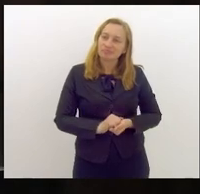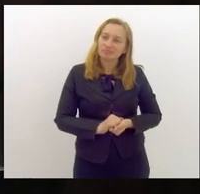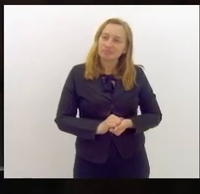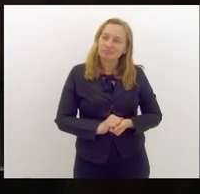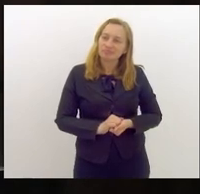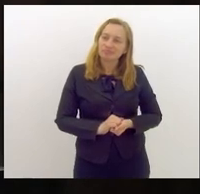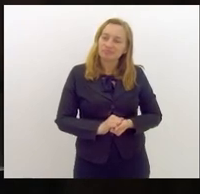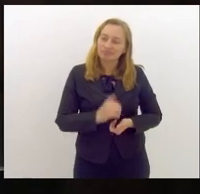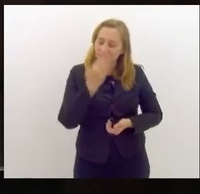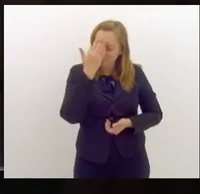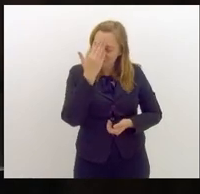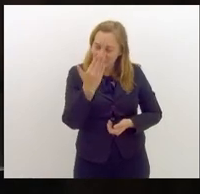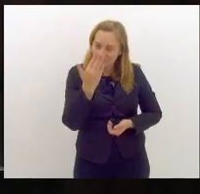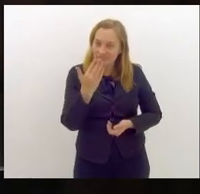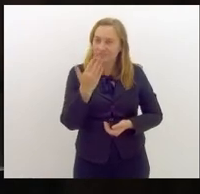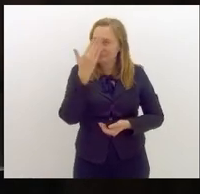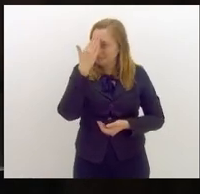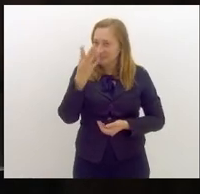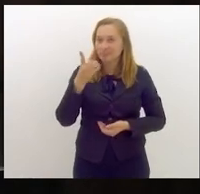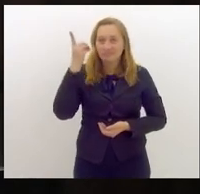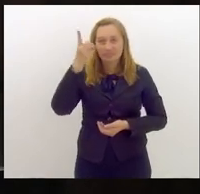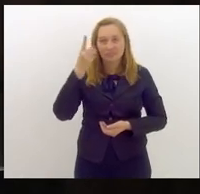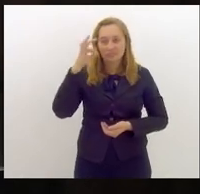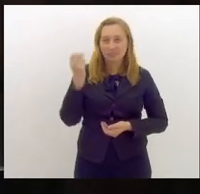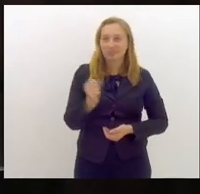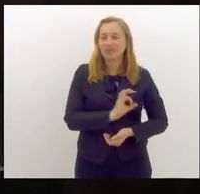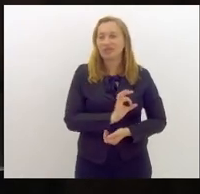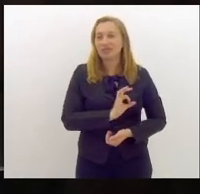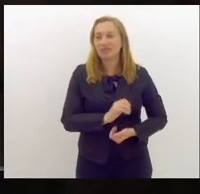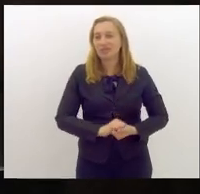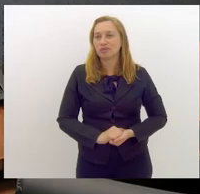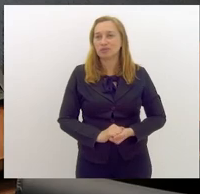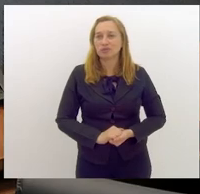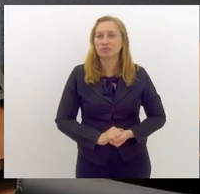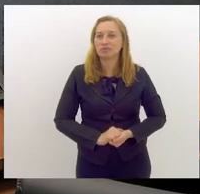cumpriu Muito obrigado obrigado deputada Marta Rocha